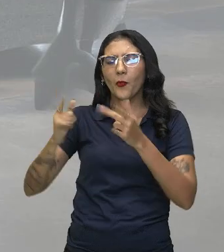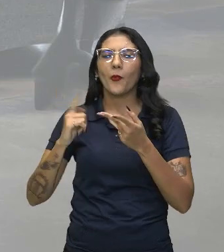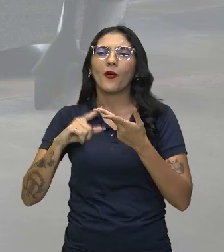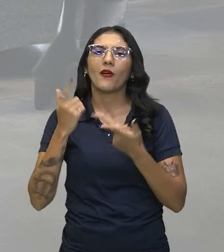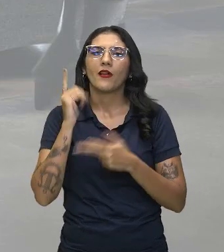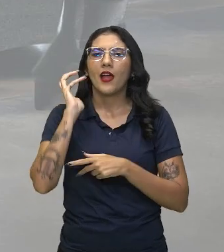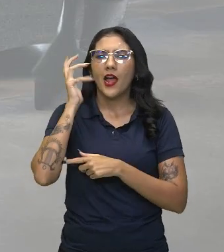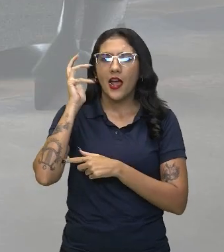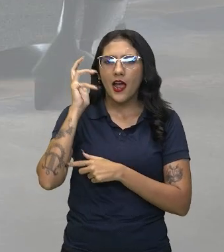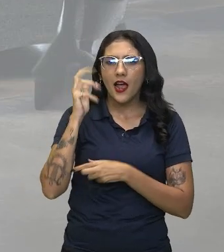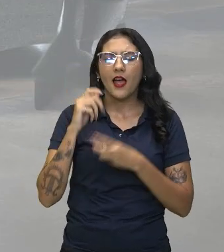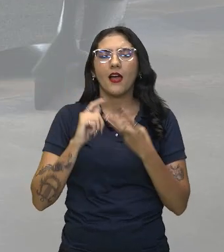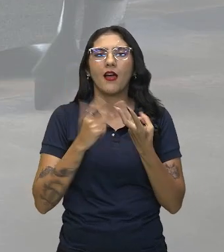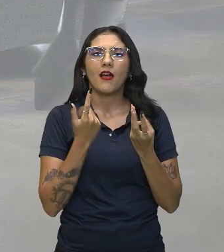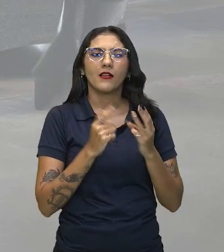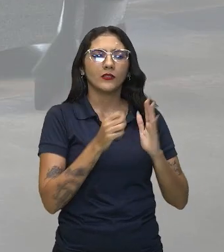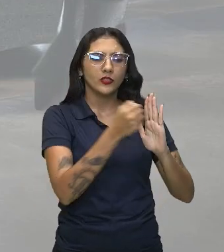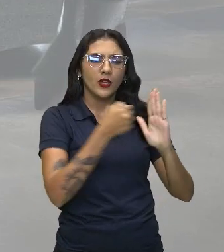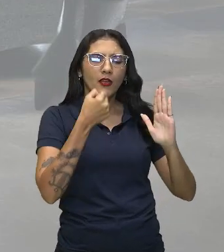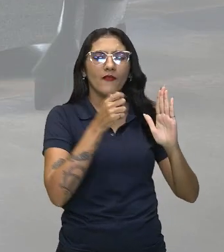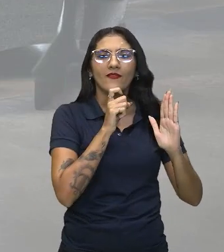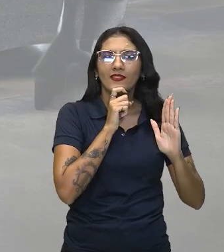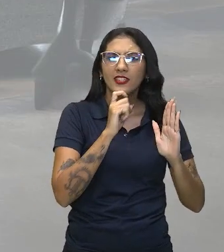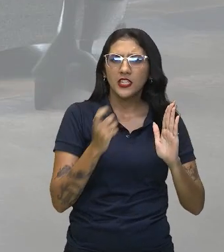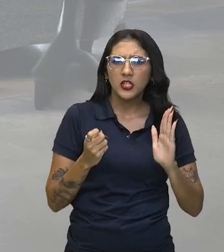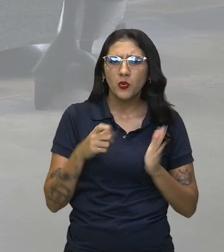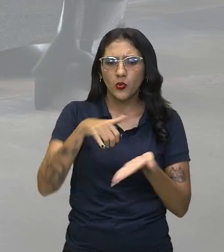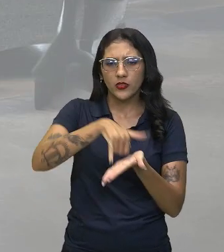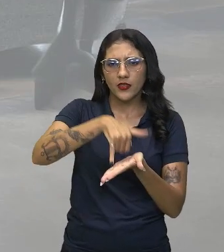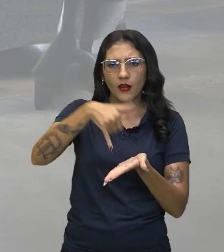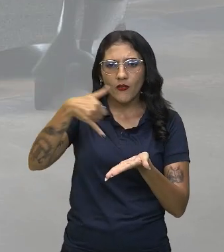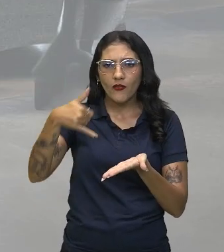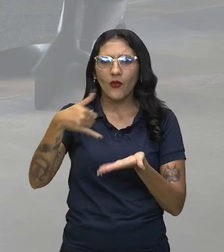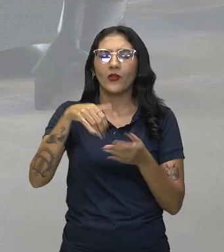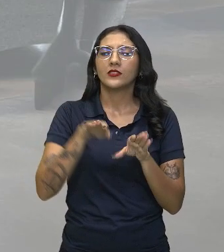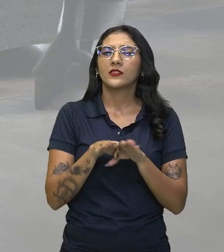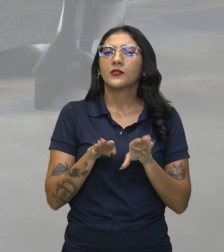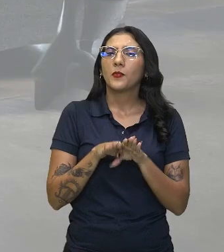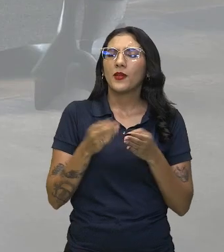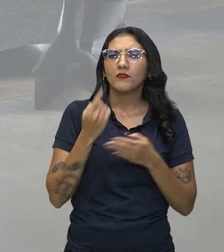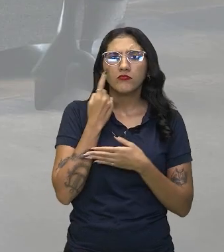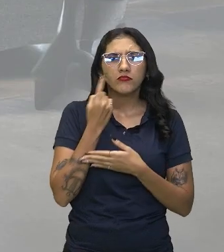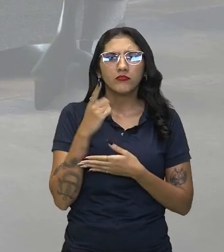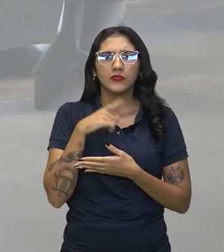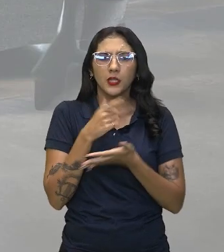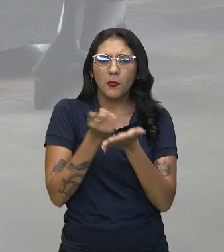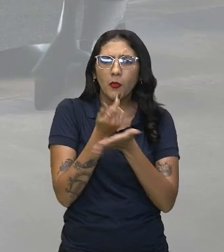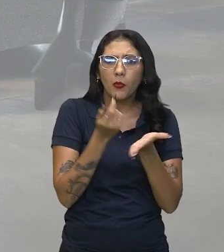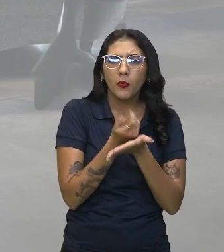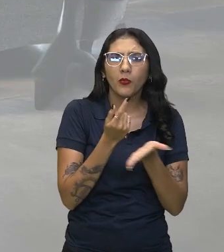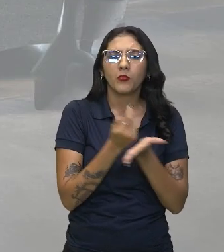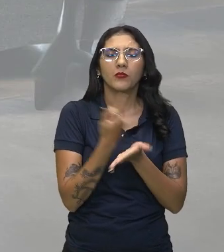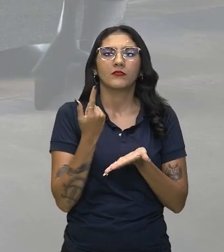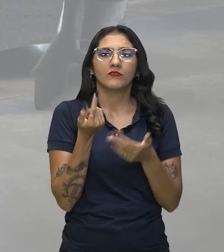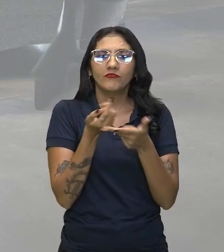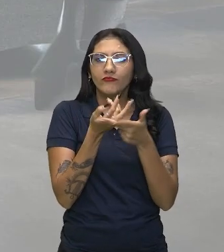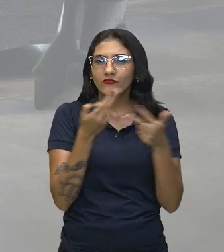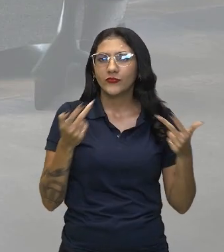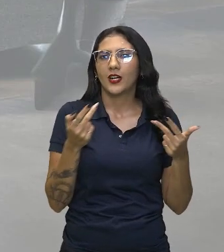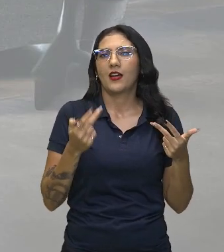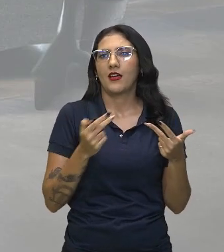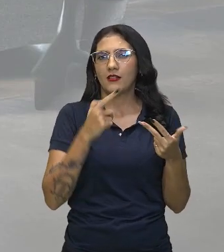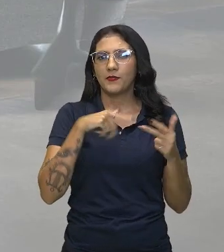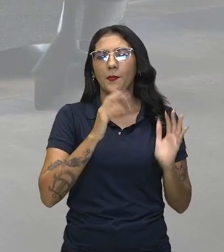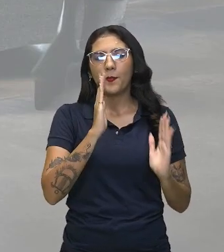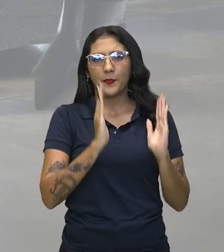rádio, geladeira, telefone, são produtos que vão ser bastante consumidos nesse período.